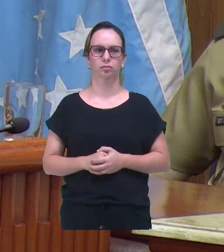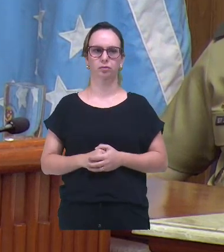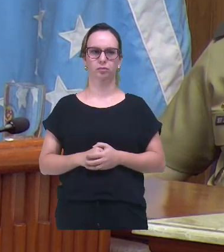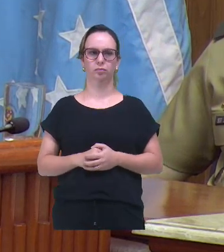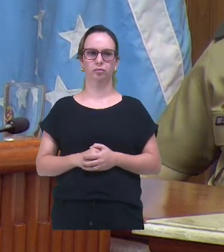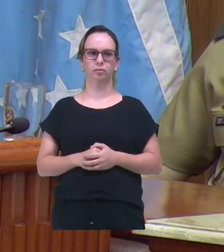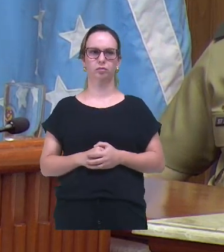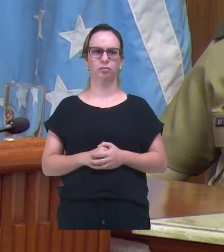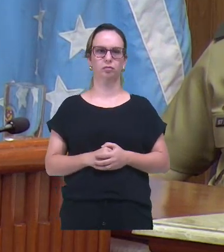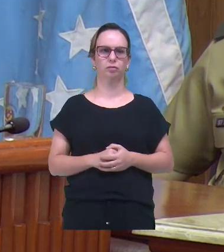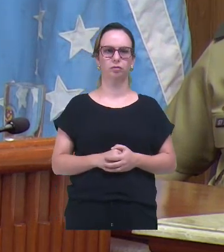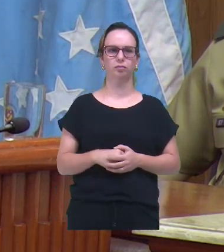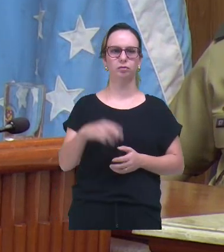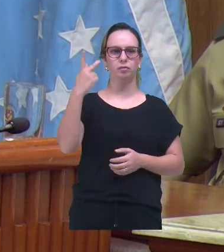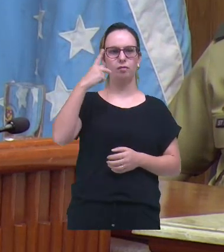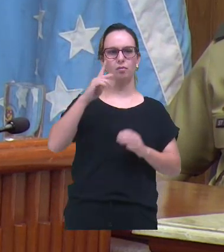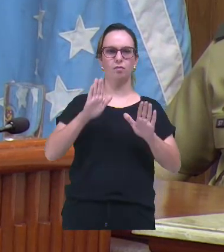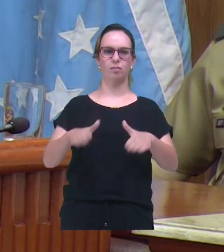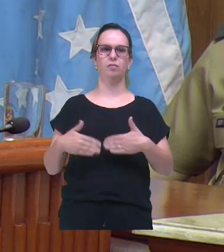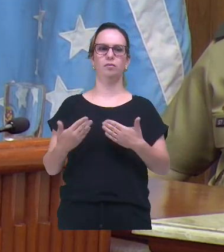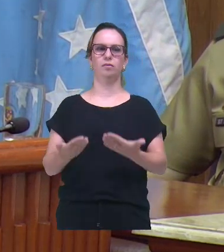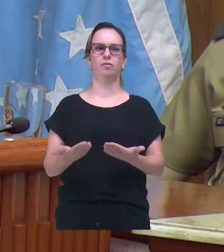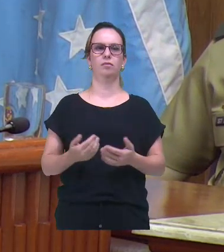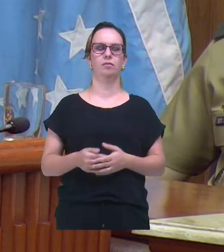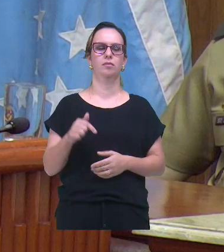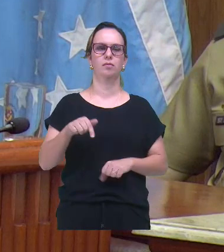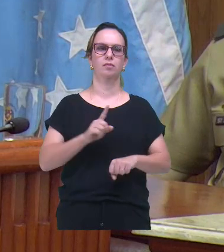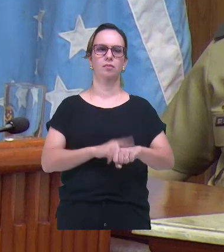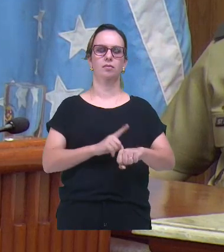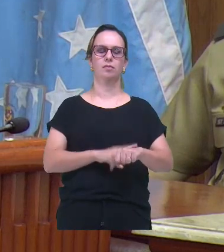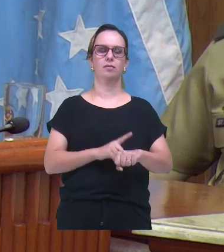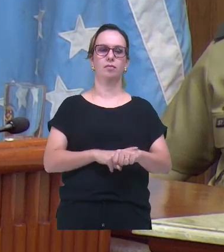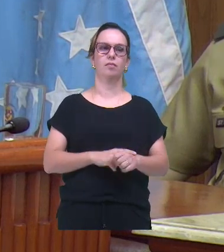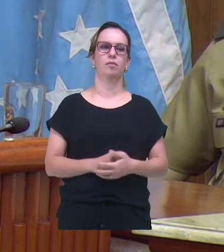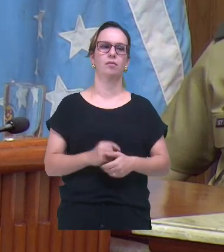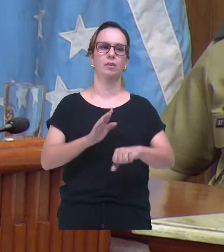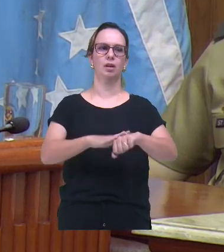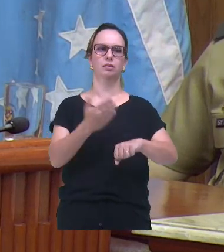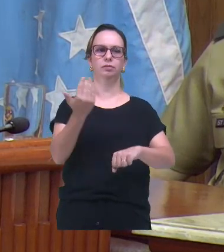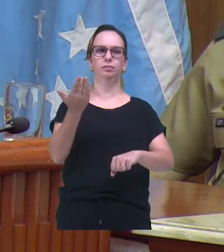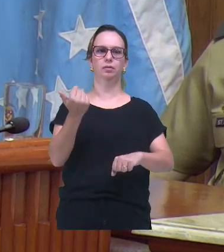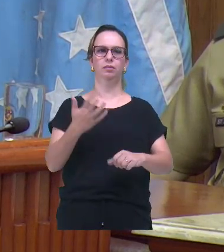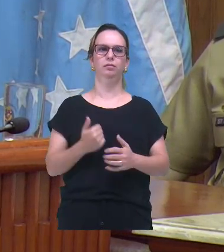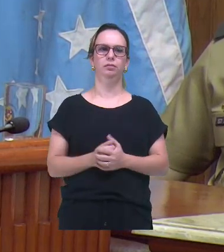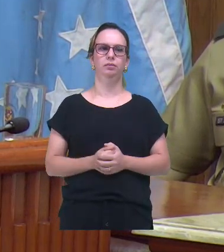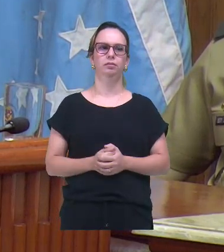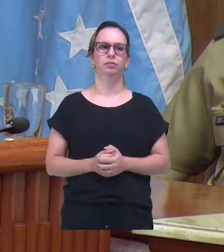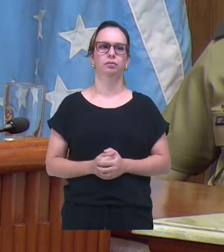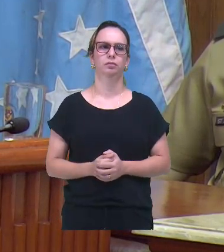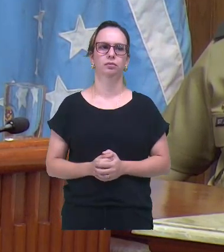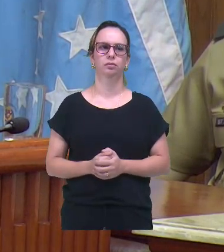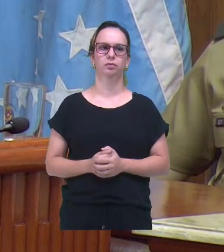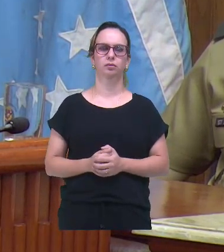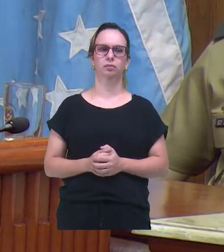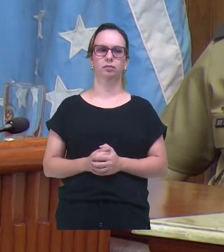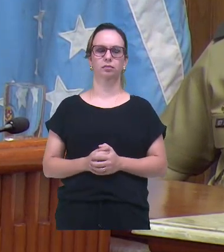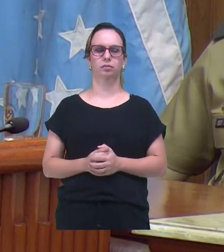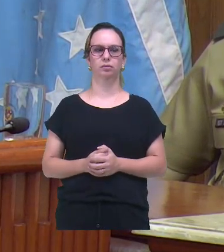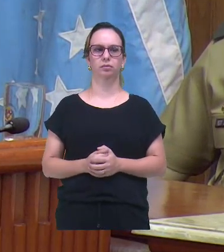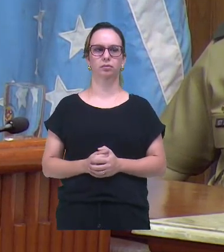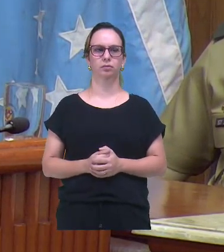Vamos às entregas. Neste momento, vamos chamar para o seu lugar de destaque